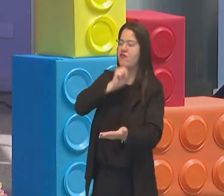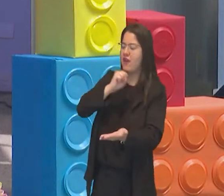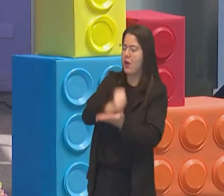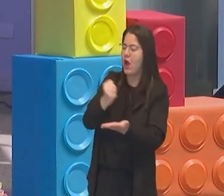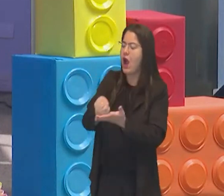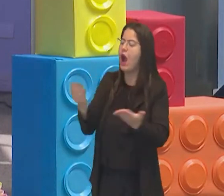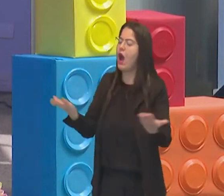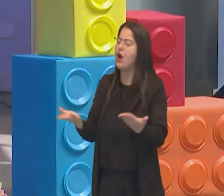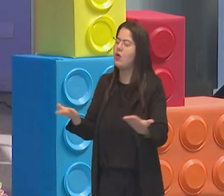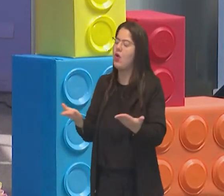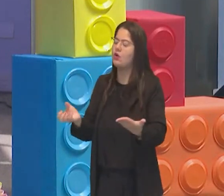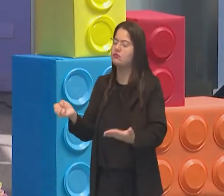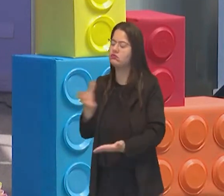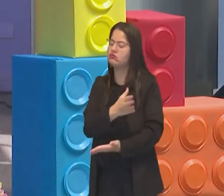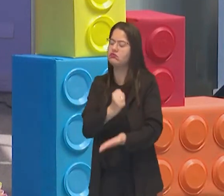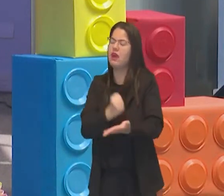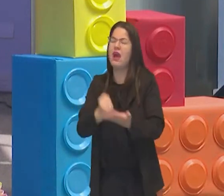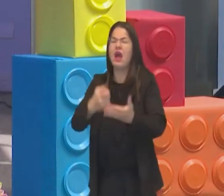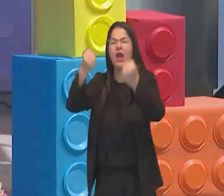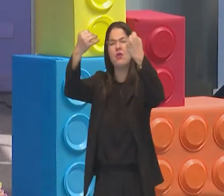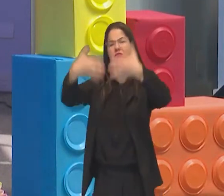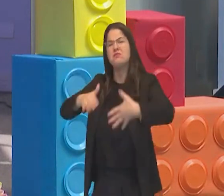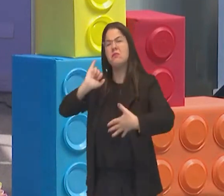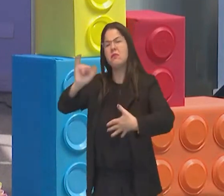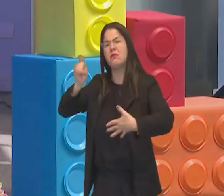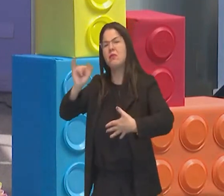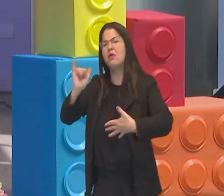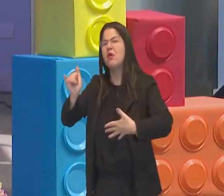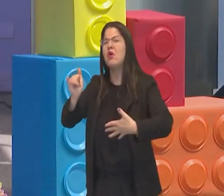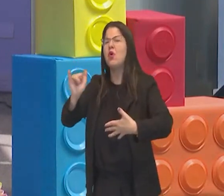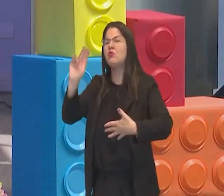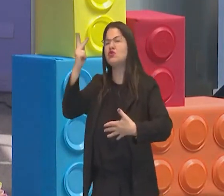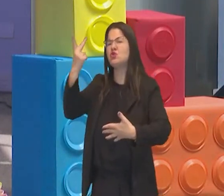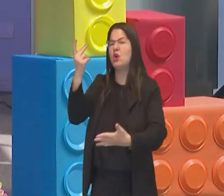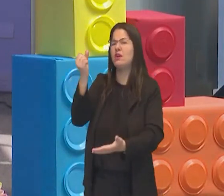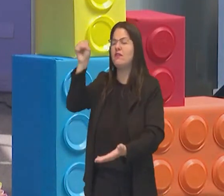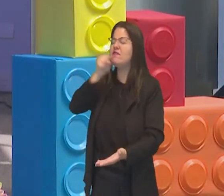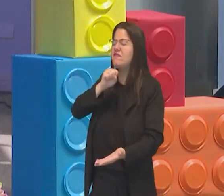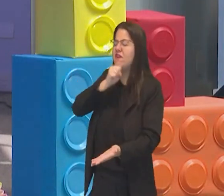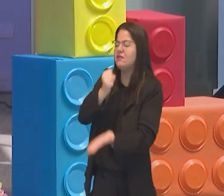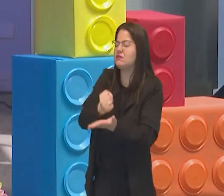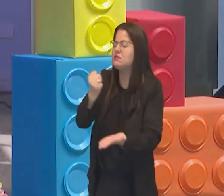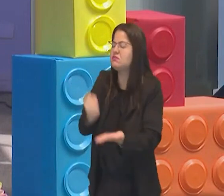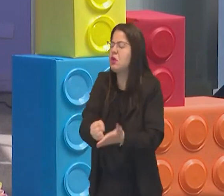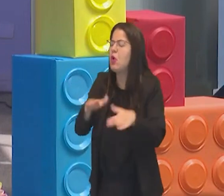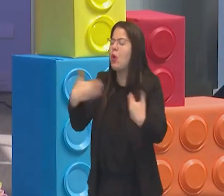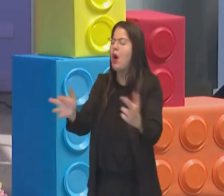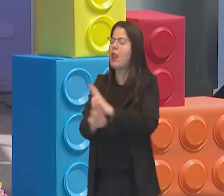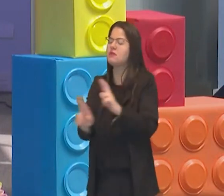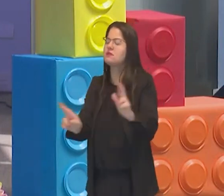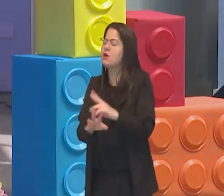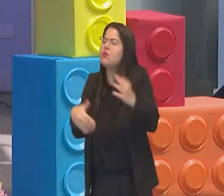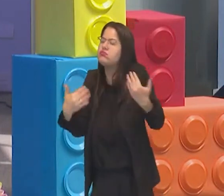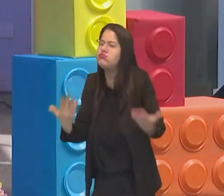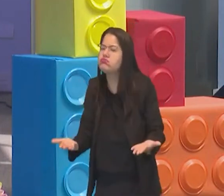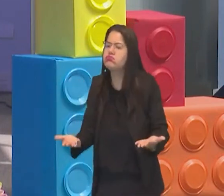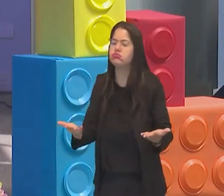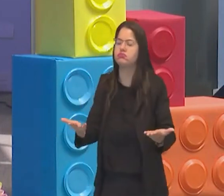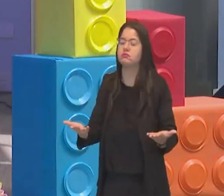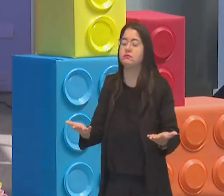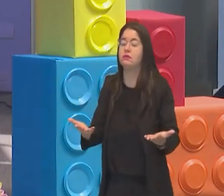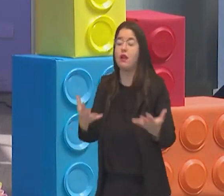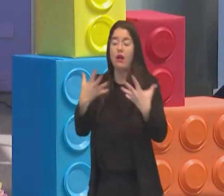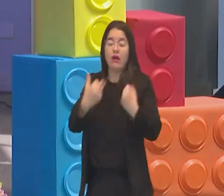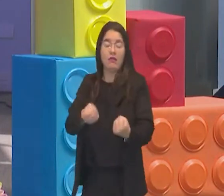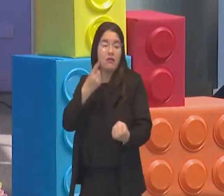Novo, mas eu contei uma história do Velho Testamento, do Antigo Testamento. O que isso aí? Tem ligação entre essas duas coisas?